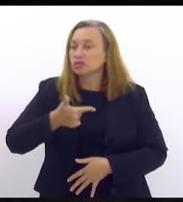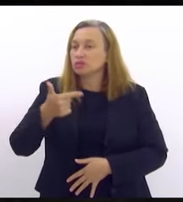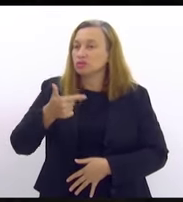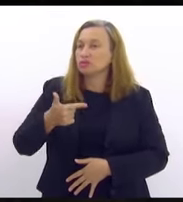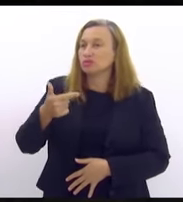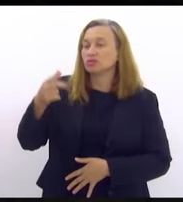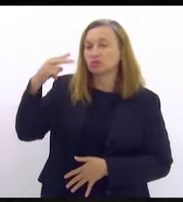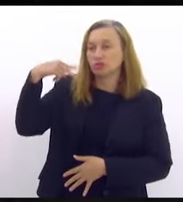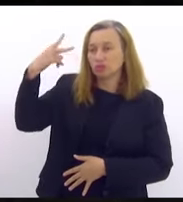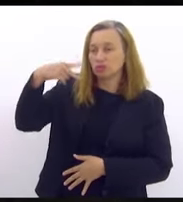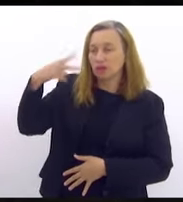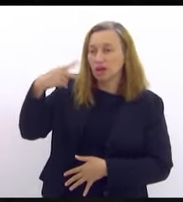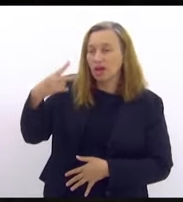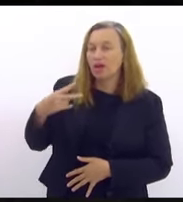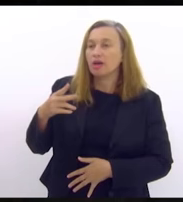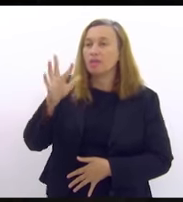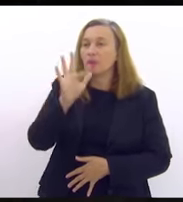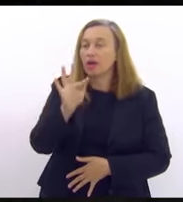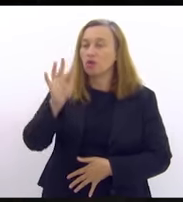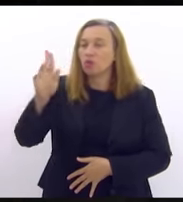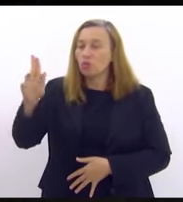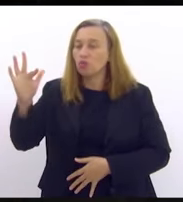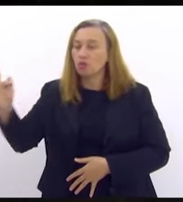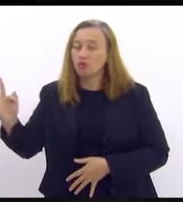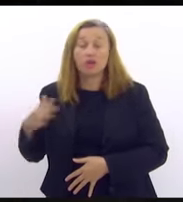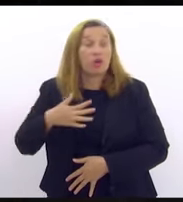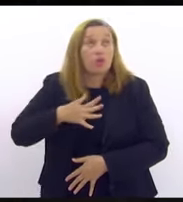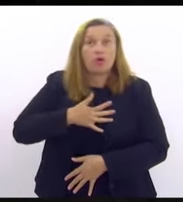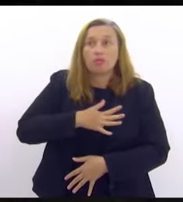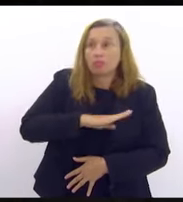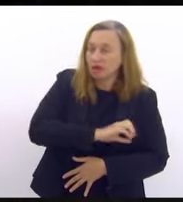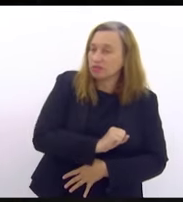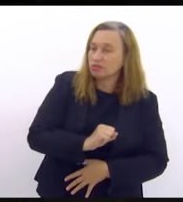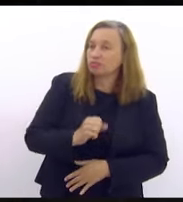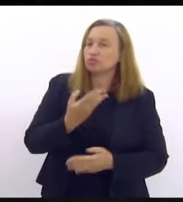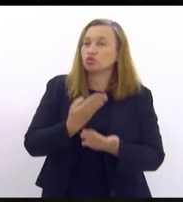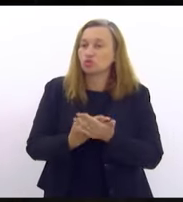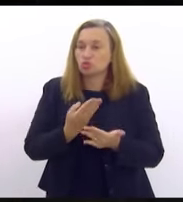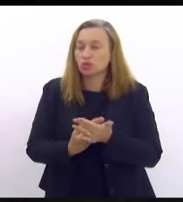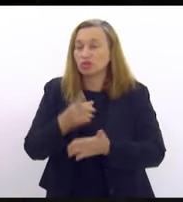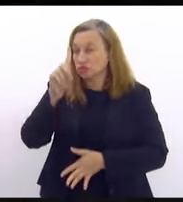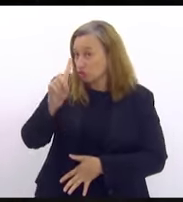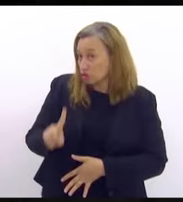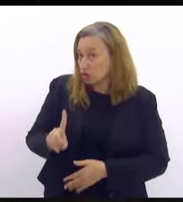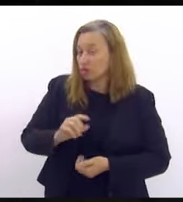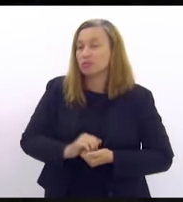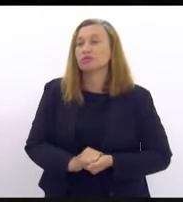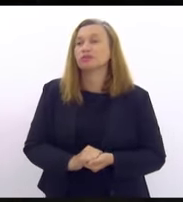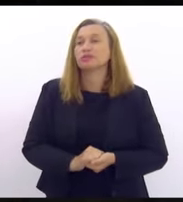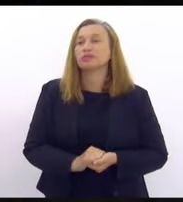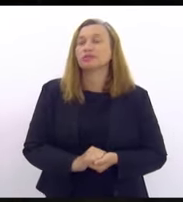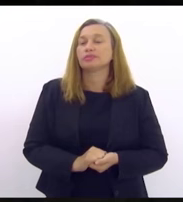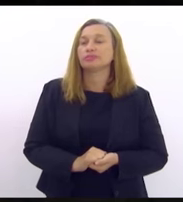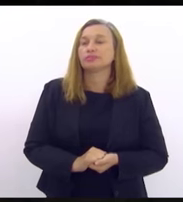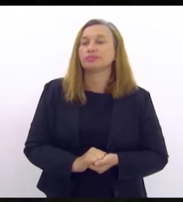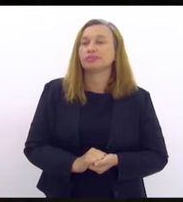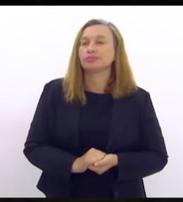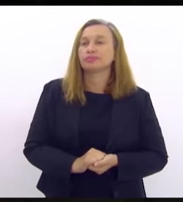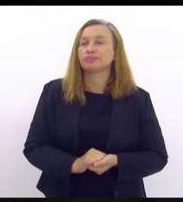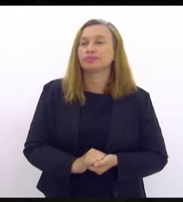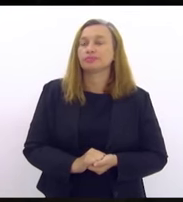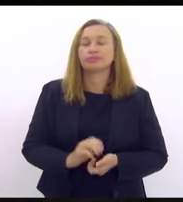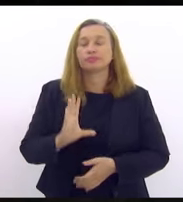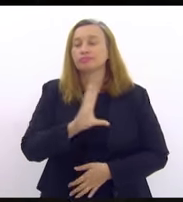também e adorei adorei estudar Direito eh foi uma coisa assim eh